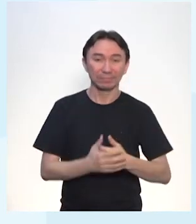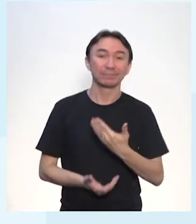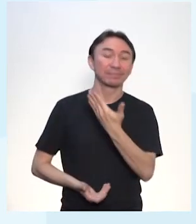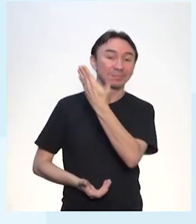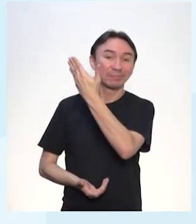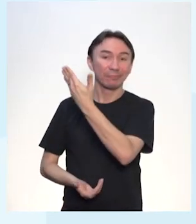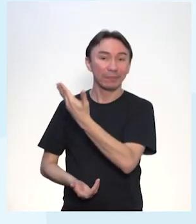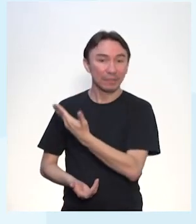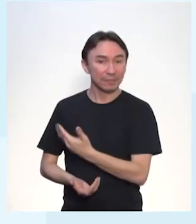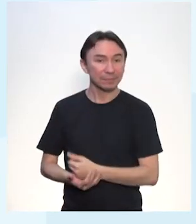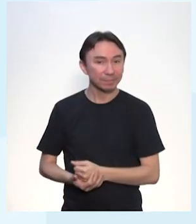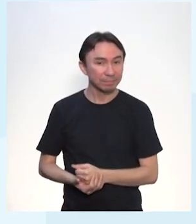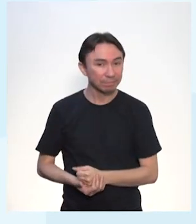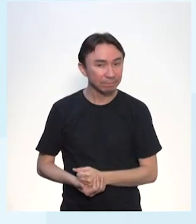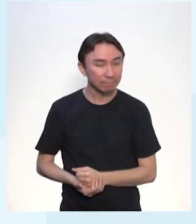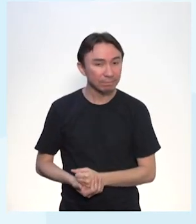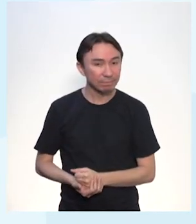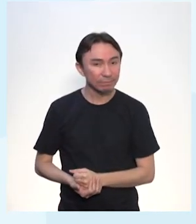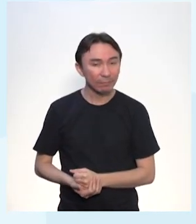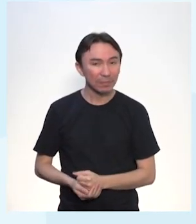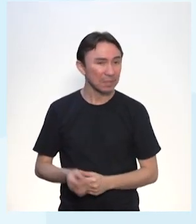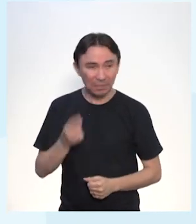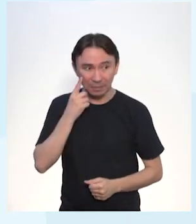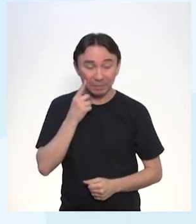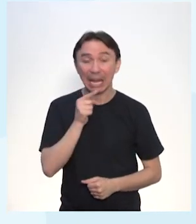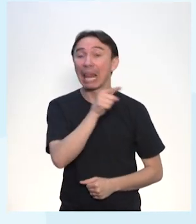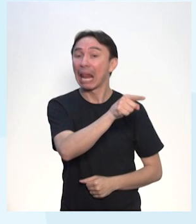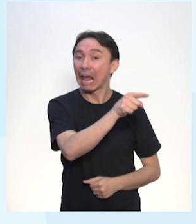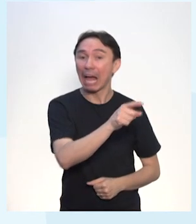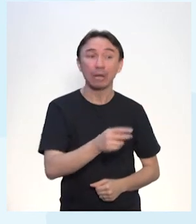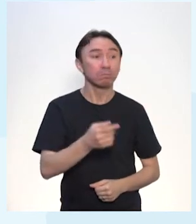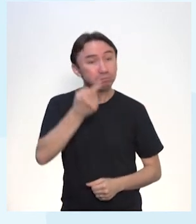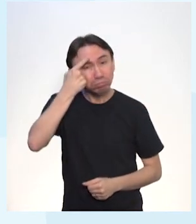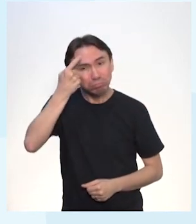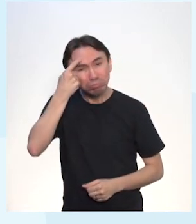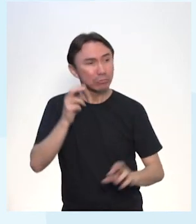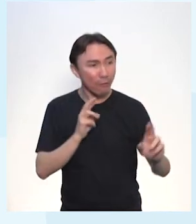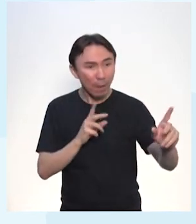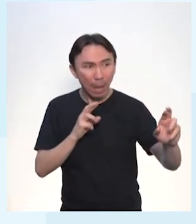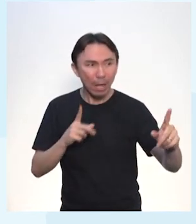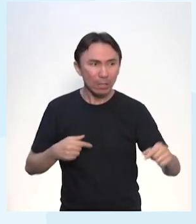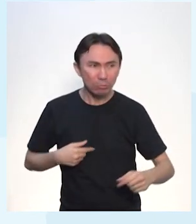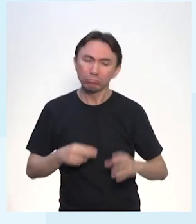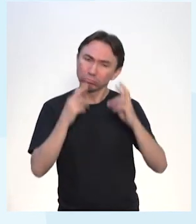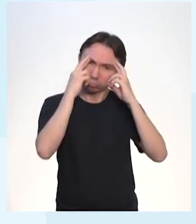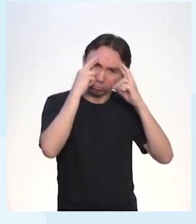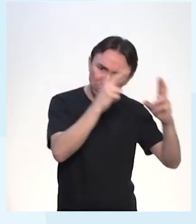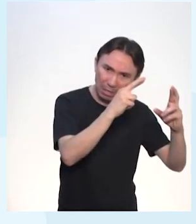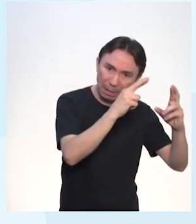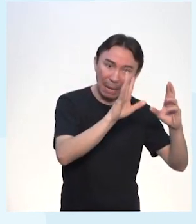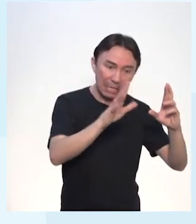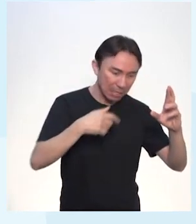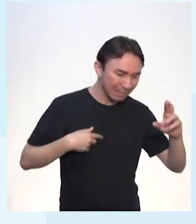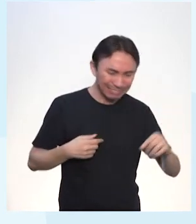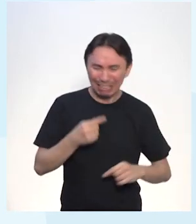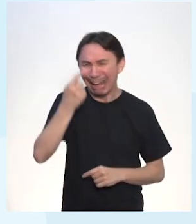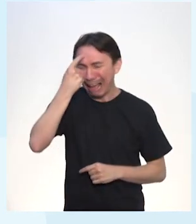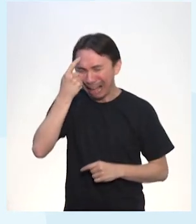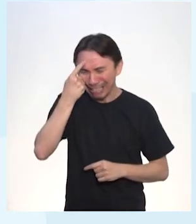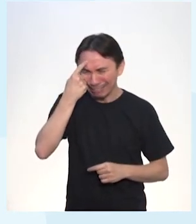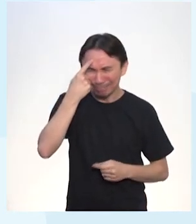não significa abrir mão de nosso próprio ponto de vista. Respeitar as diferenças significa